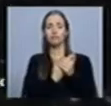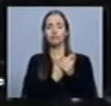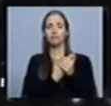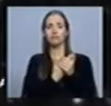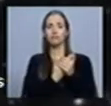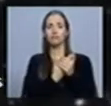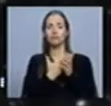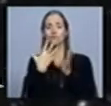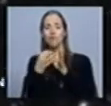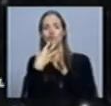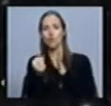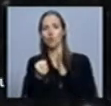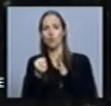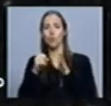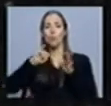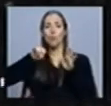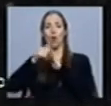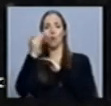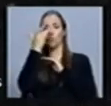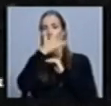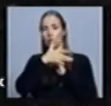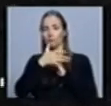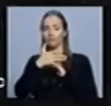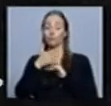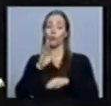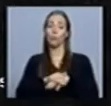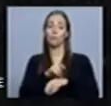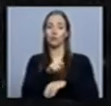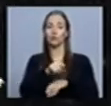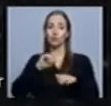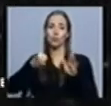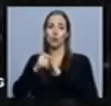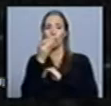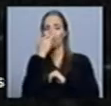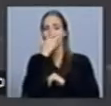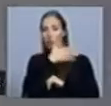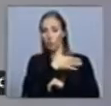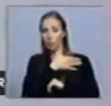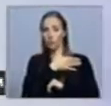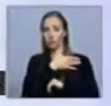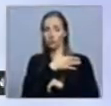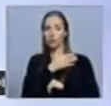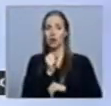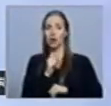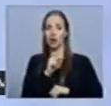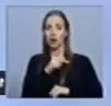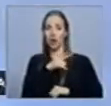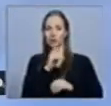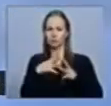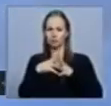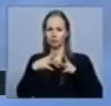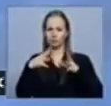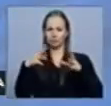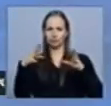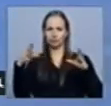alimento para o seu buraco negro central. E, portanto, o buraco negro central em galáxias muito maciças cresce a um ritmo muito